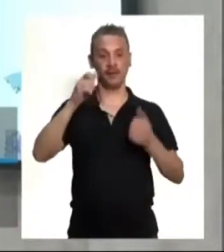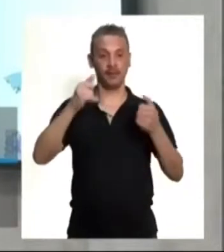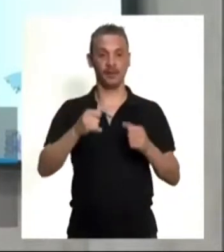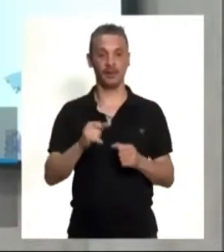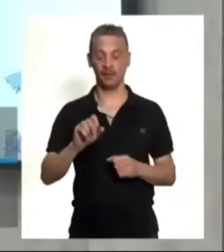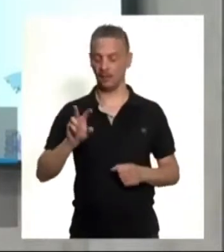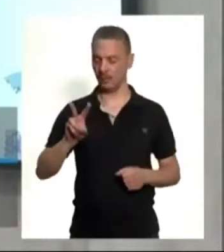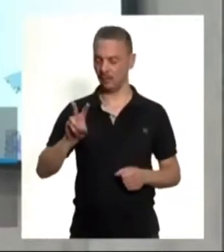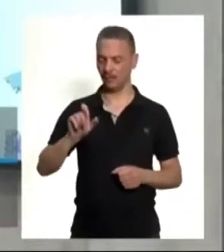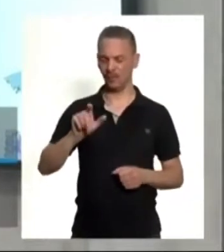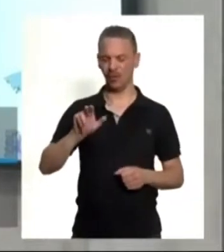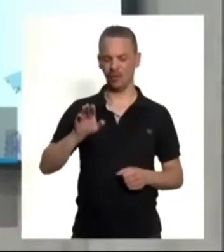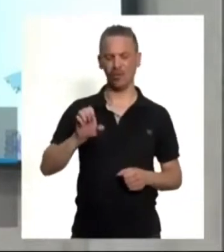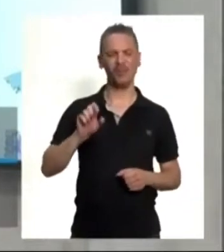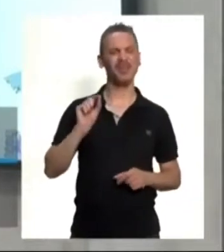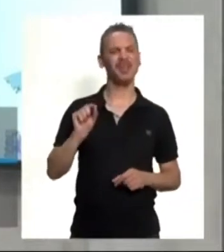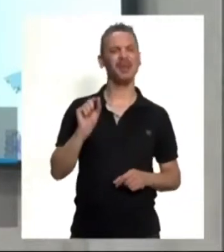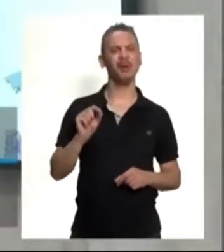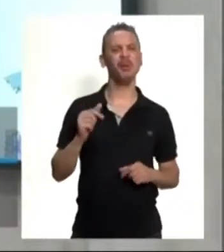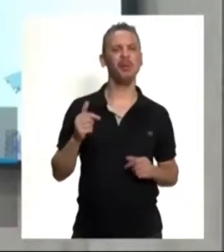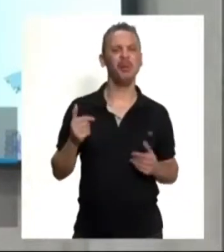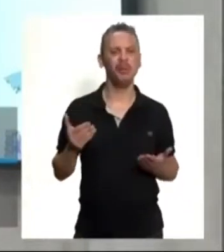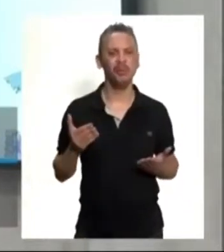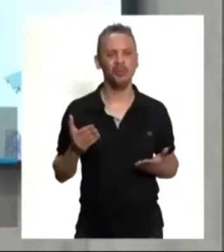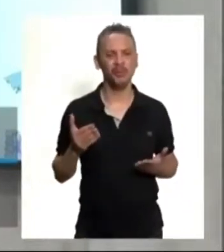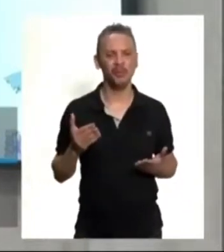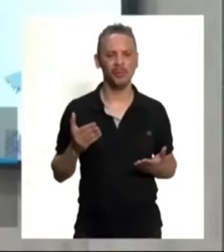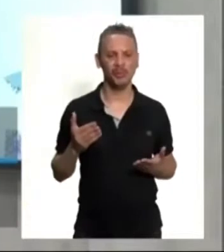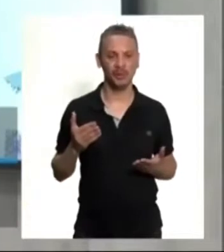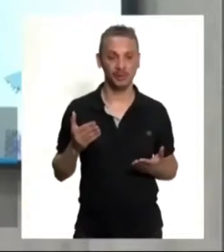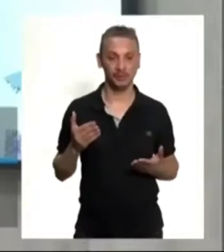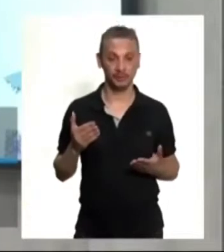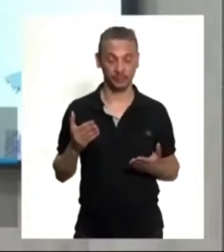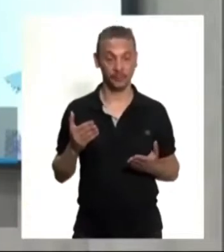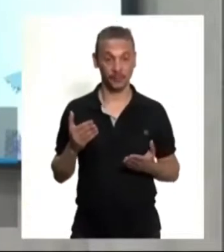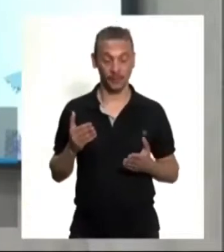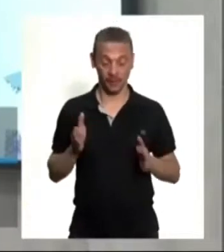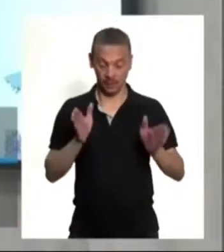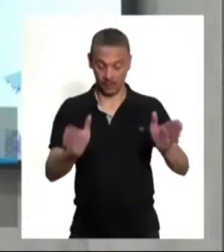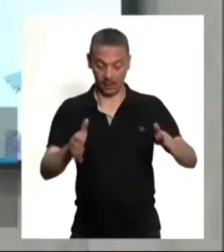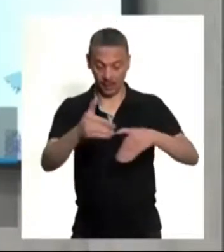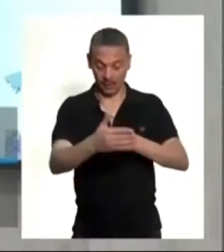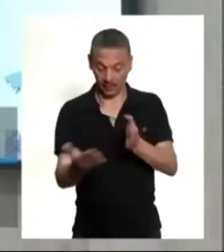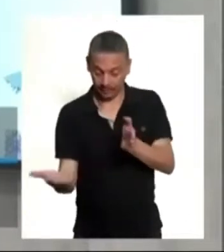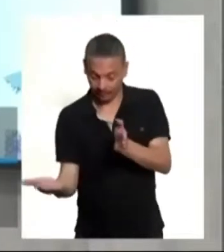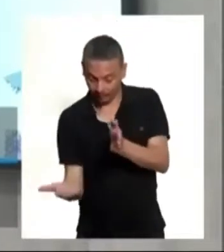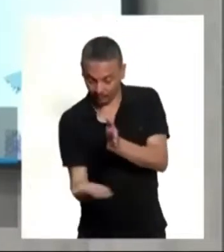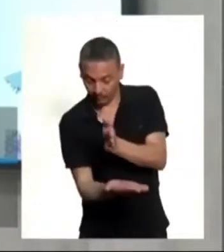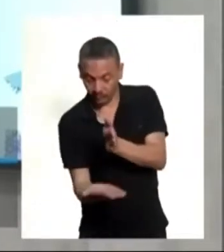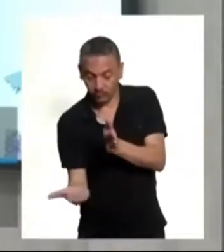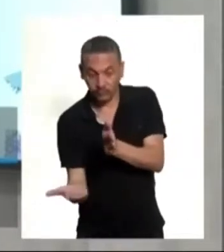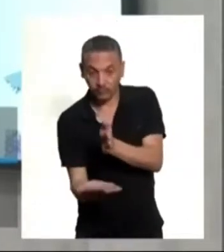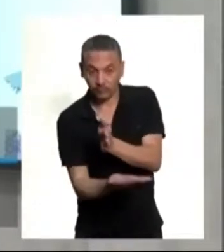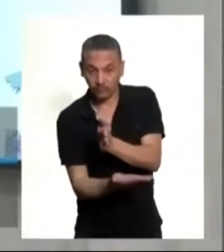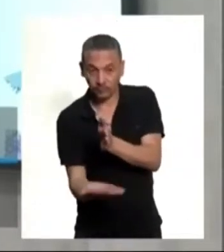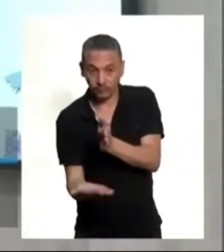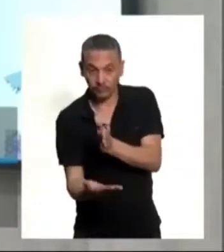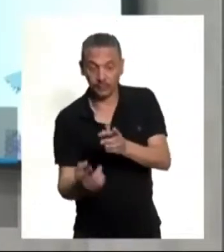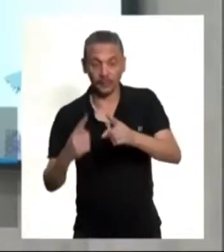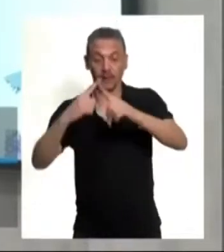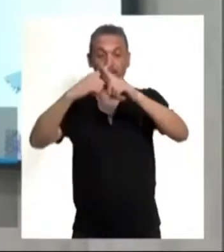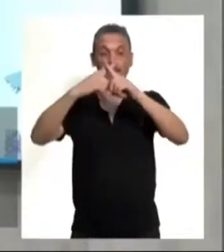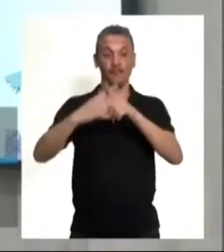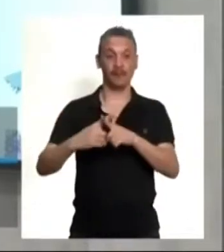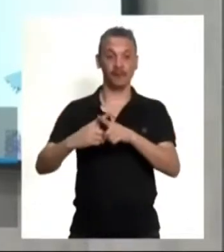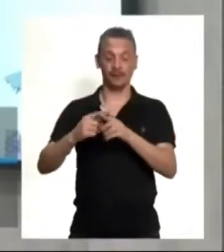caixa? Para calcular o volume de uma caixa, você faz assim, a área da base dessa caixa multiplicado